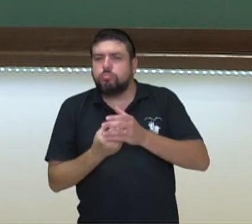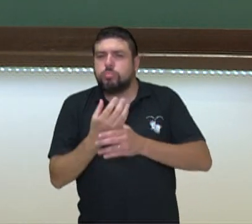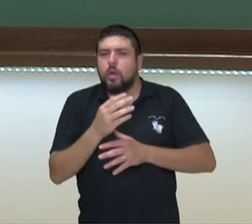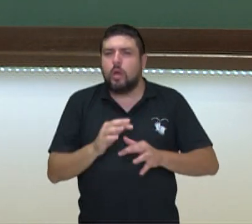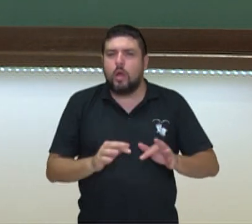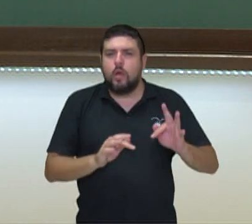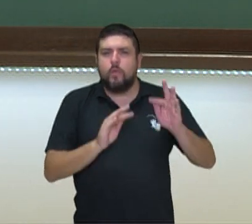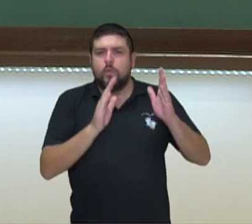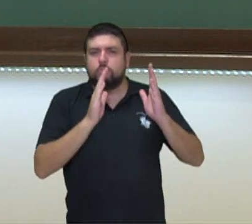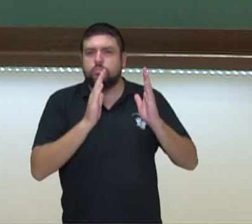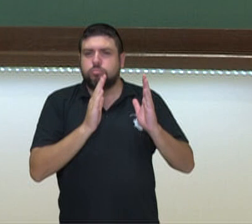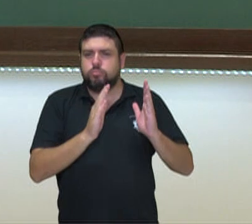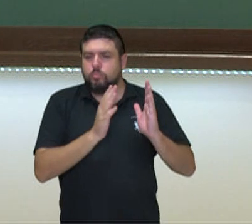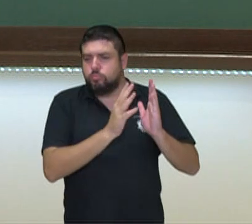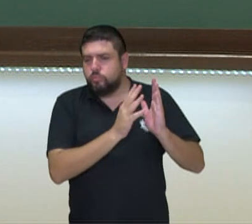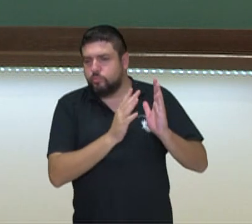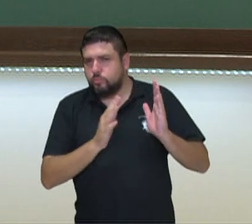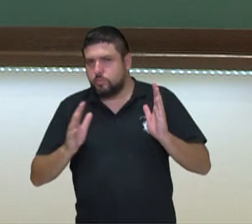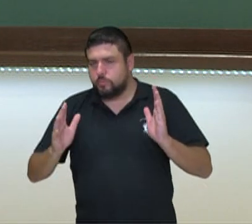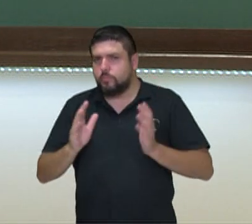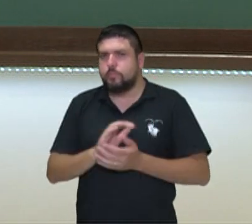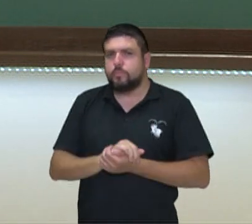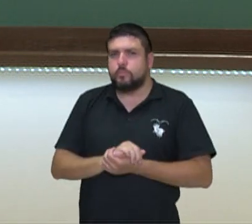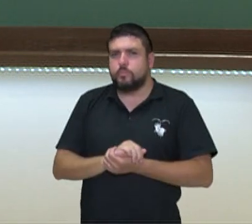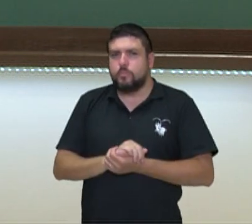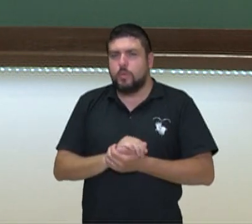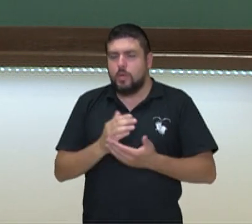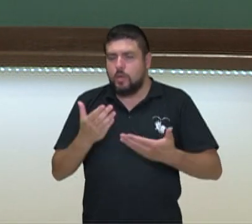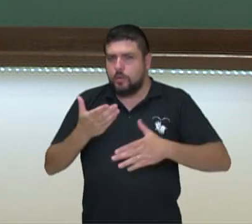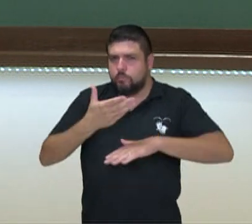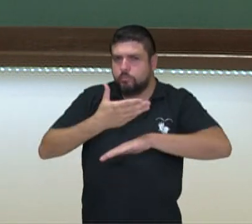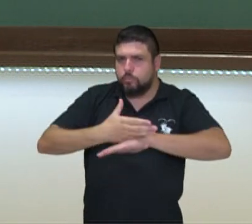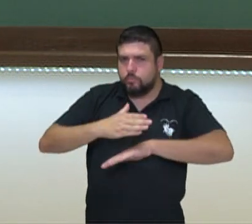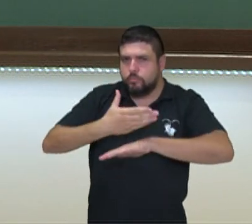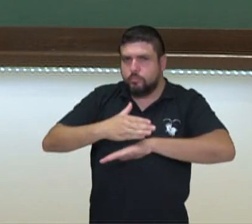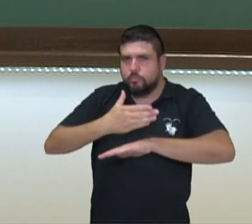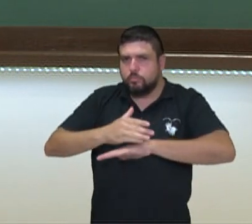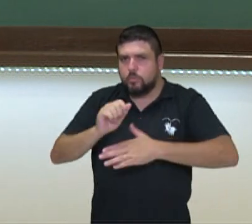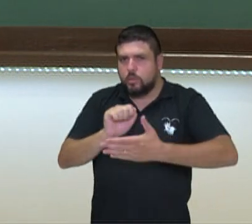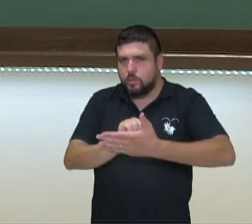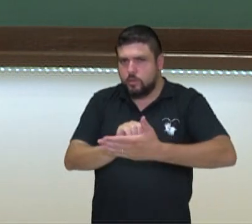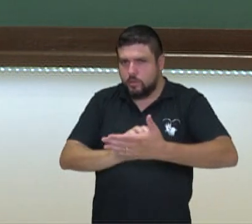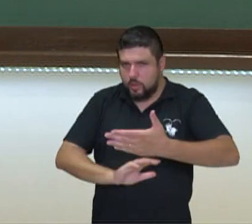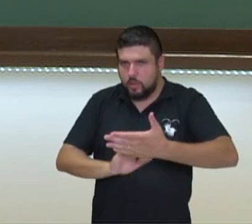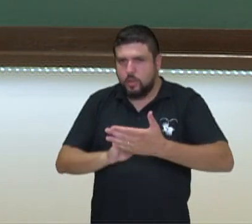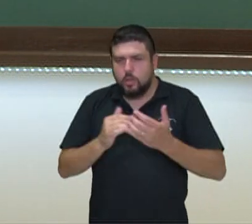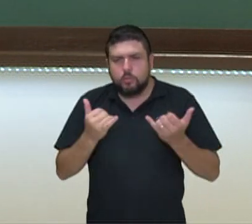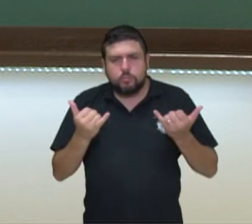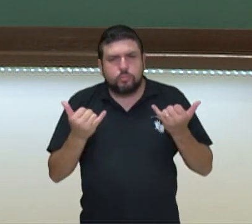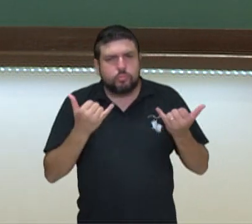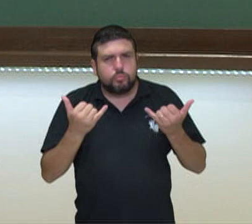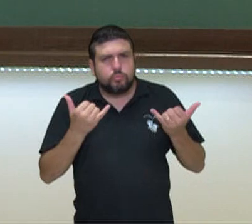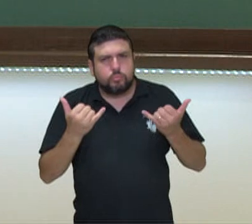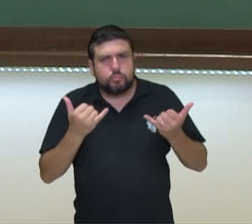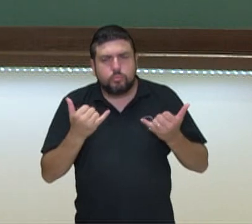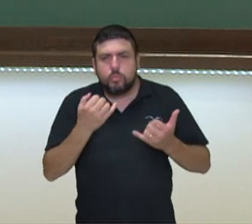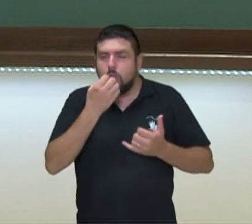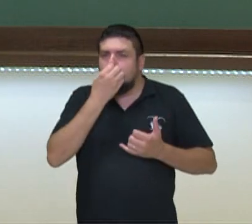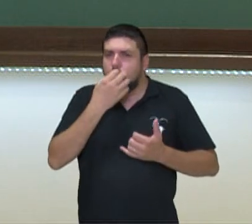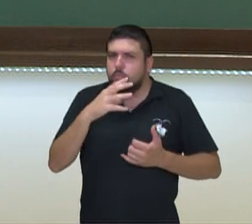alguns exercícios e reforçar essas informações que essa sentença matemática traz para você.